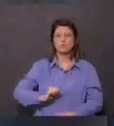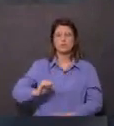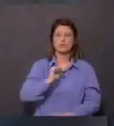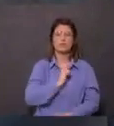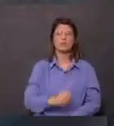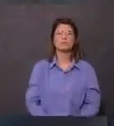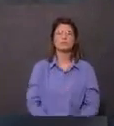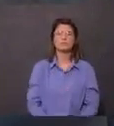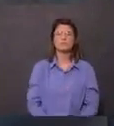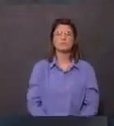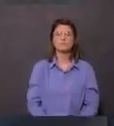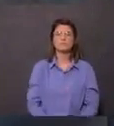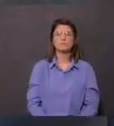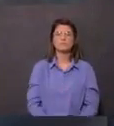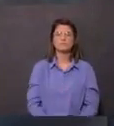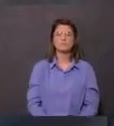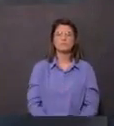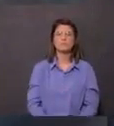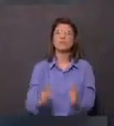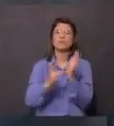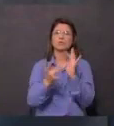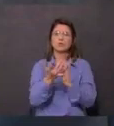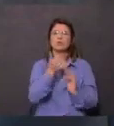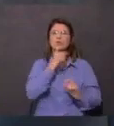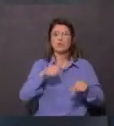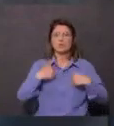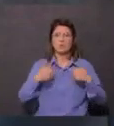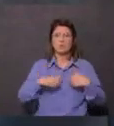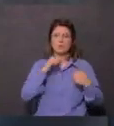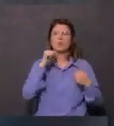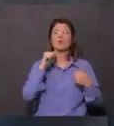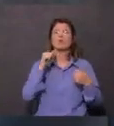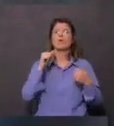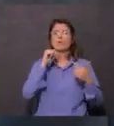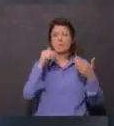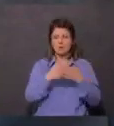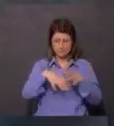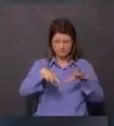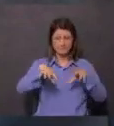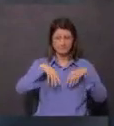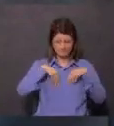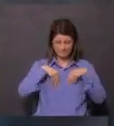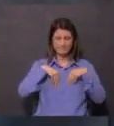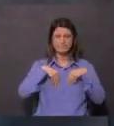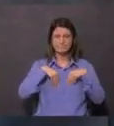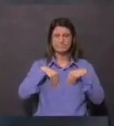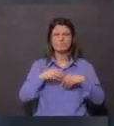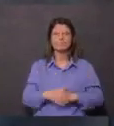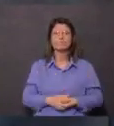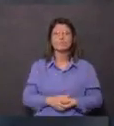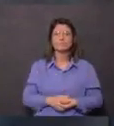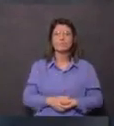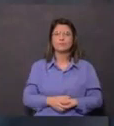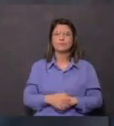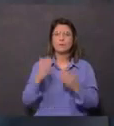Cui cum passioni voluntarie traderetur, accepit panem et gratias